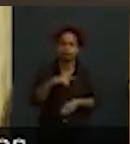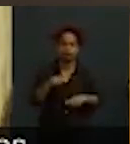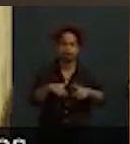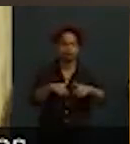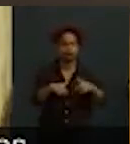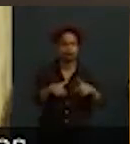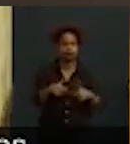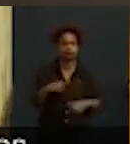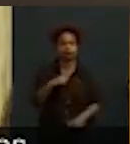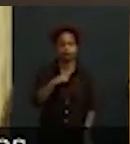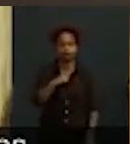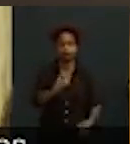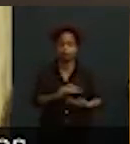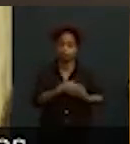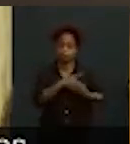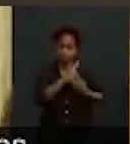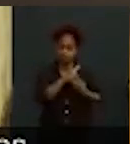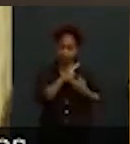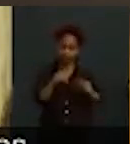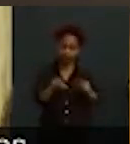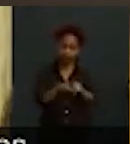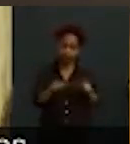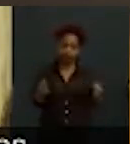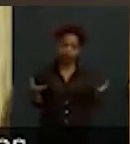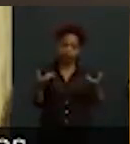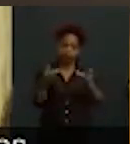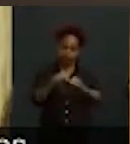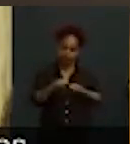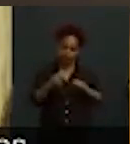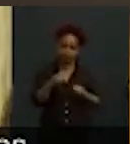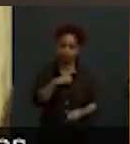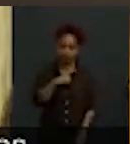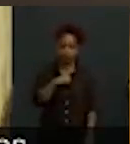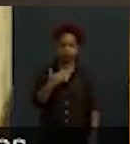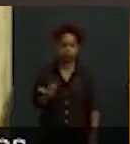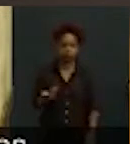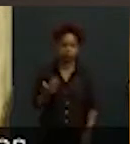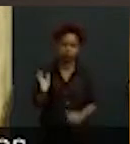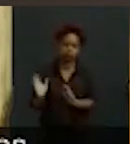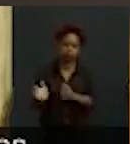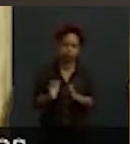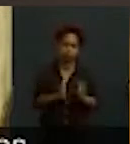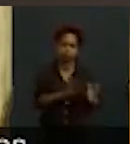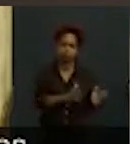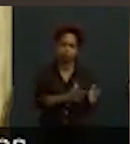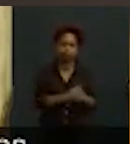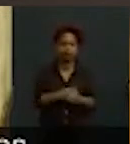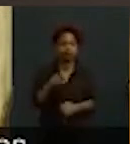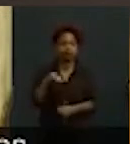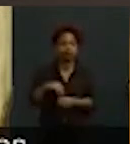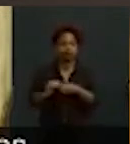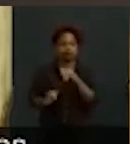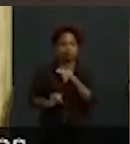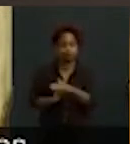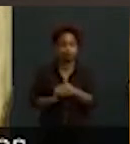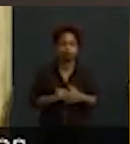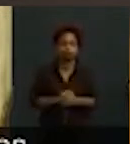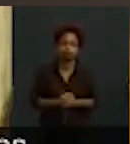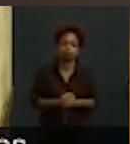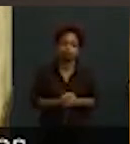com responsabilidade e qualidade na exaustiva demanda institucional.